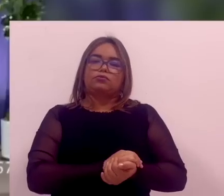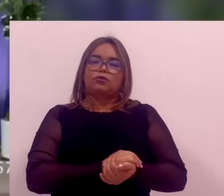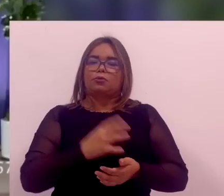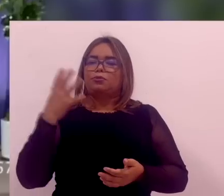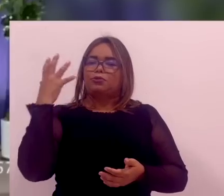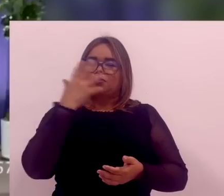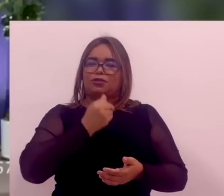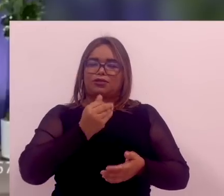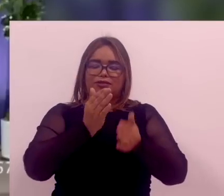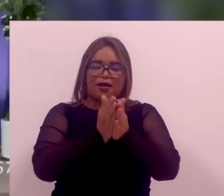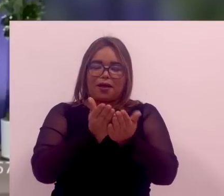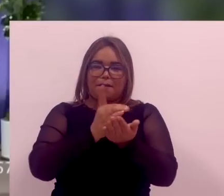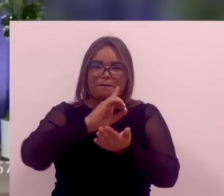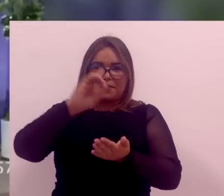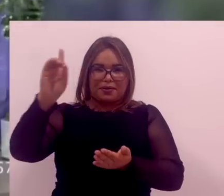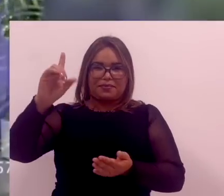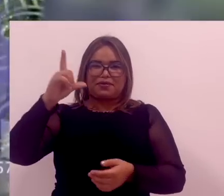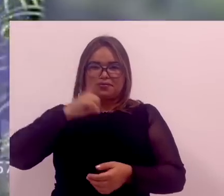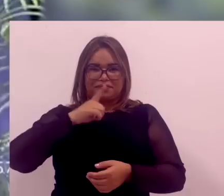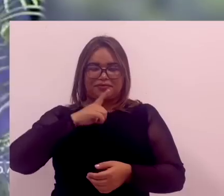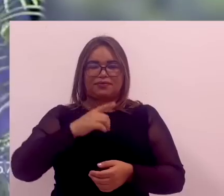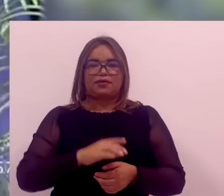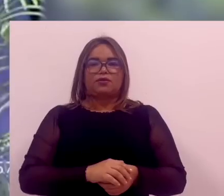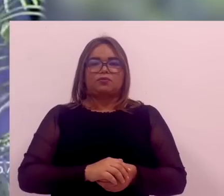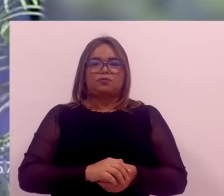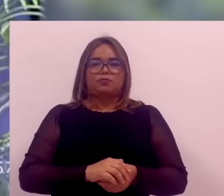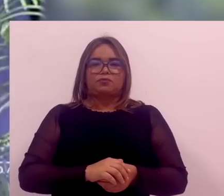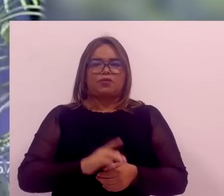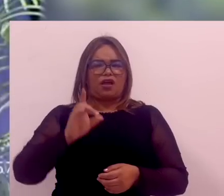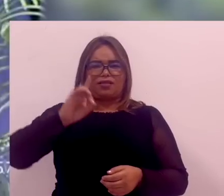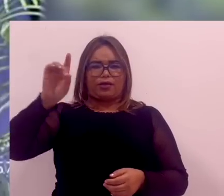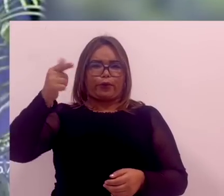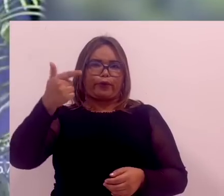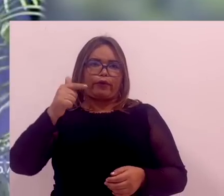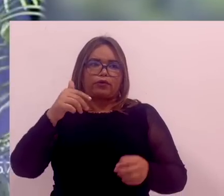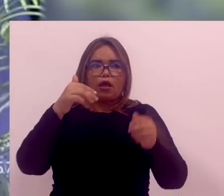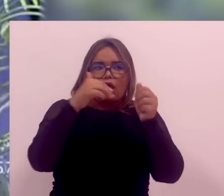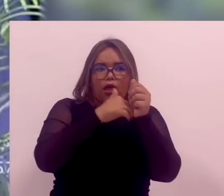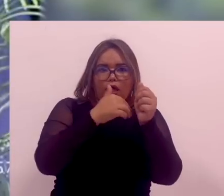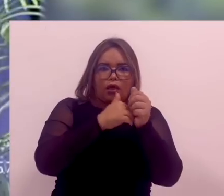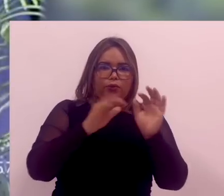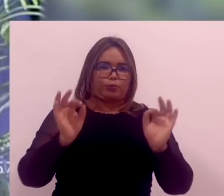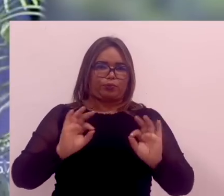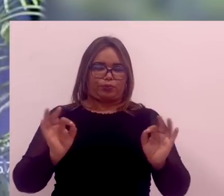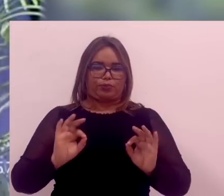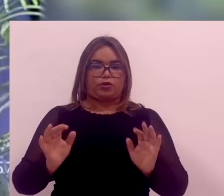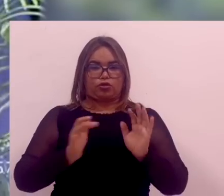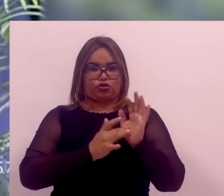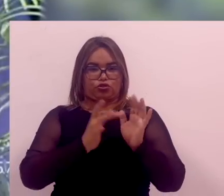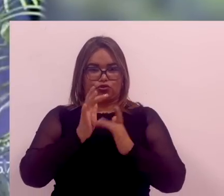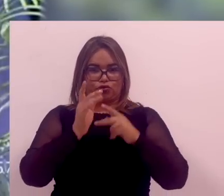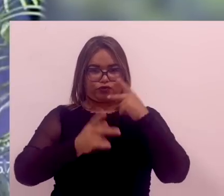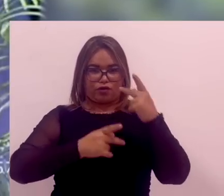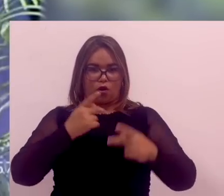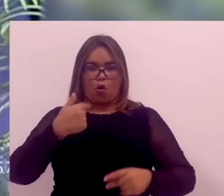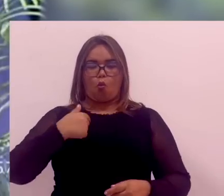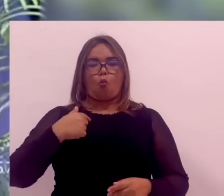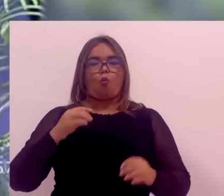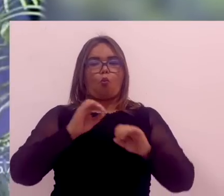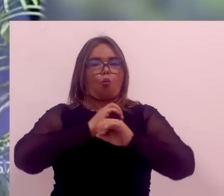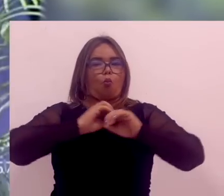é a palavra de Deus que temos! Ele não tem agendas secretas. Jesus diz, eu nada fiz em